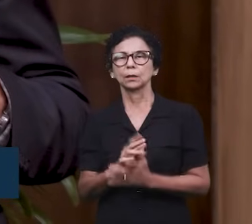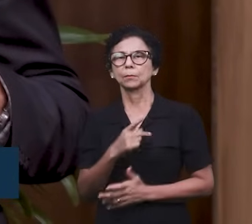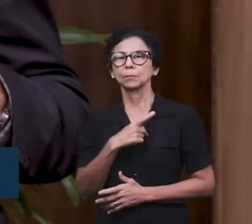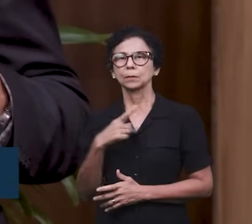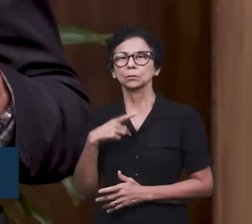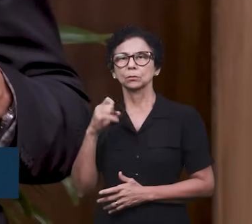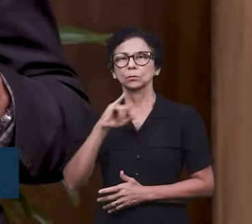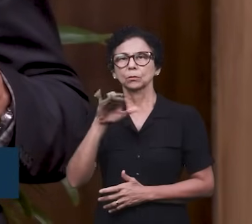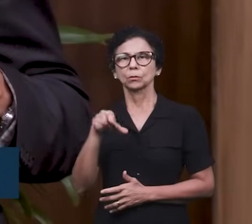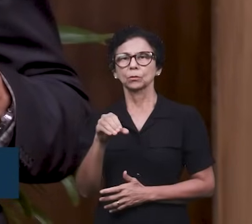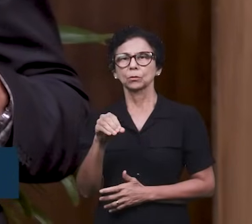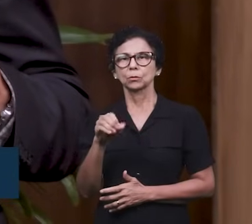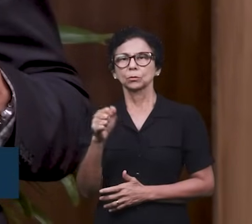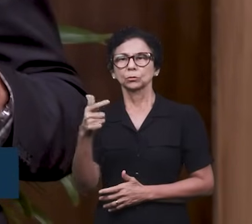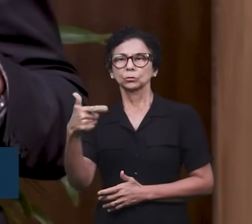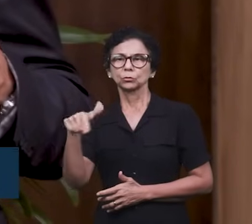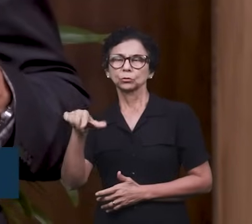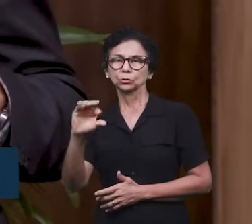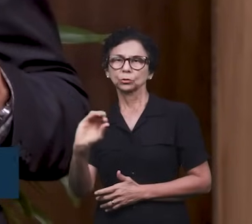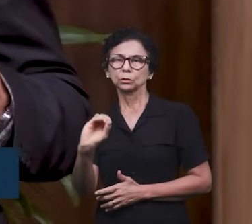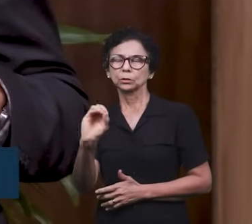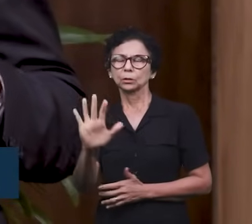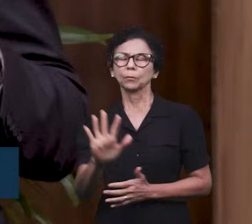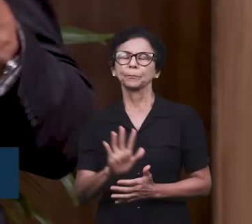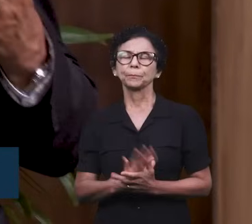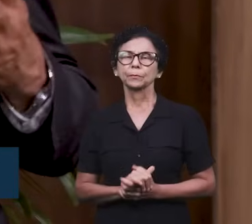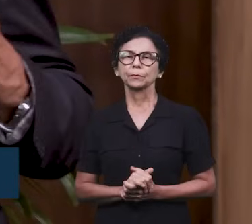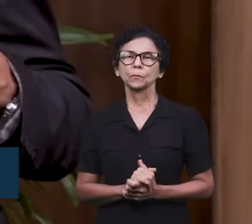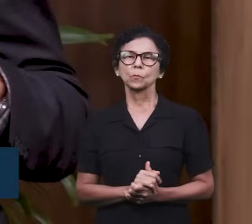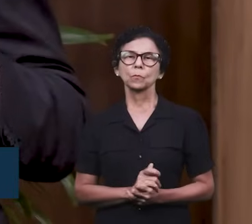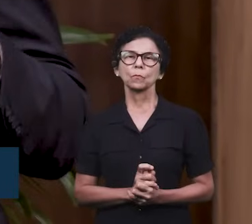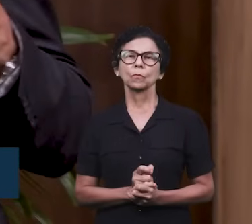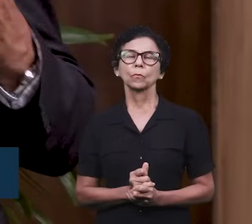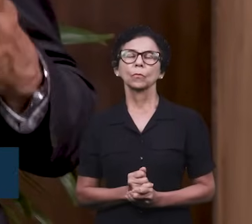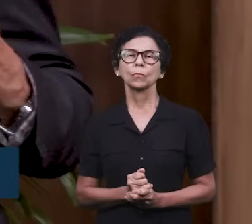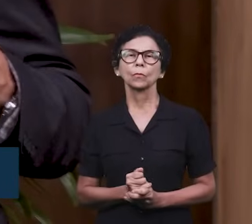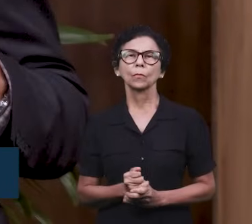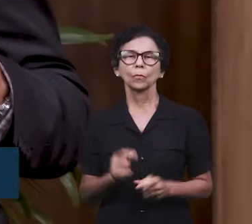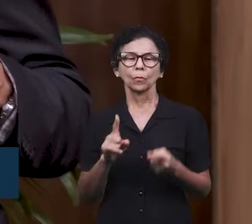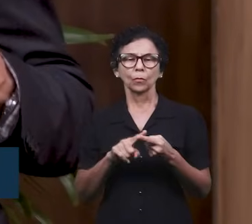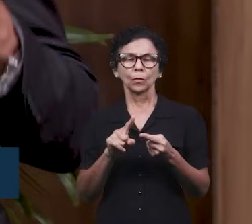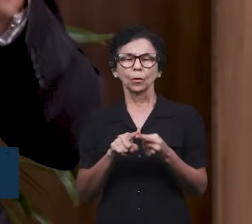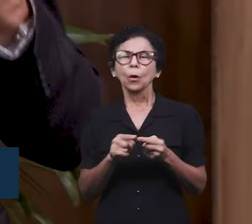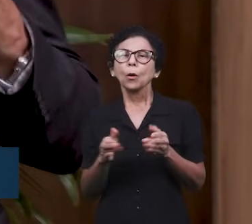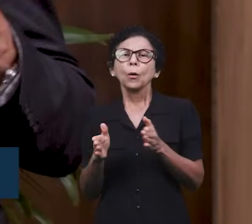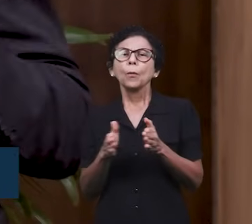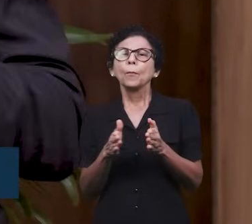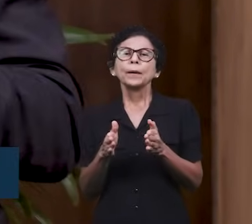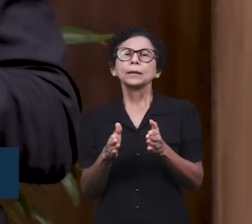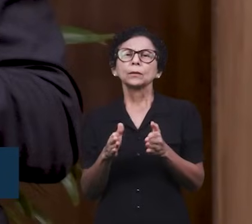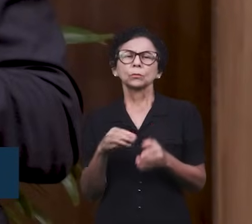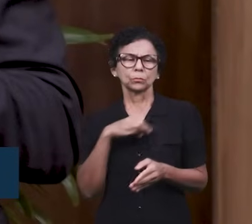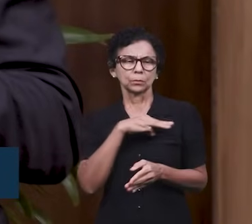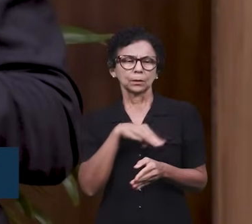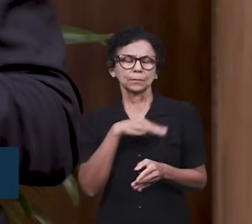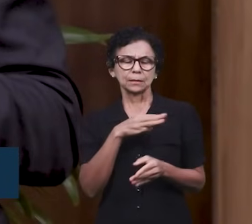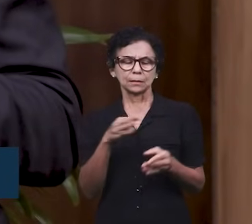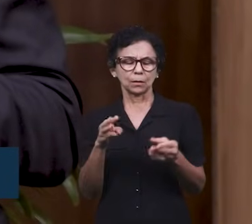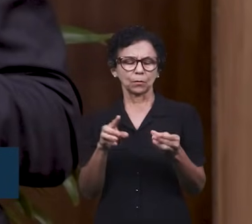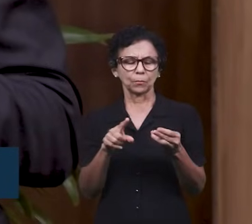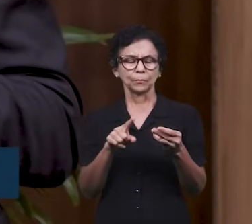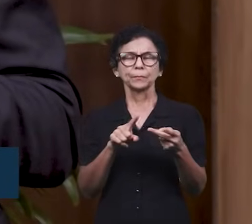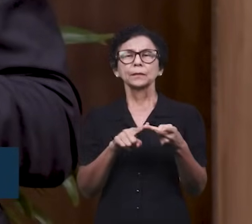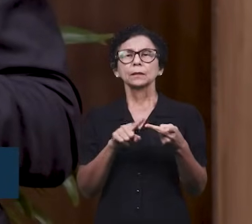periodicidade e como é feita a divulgação desse trabalho. E aí essa pergunta